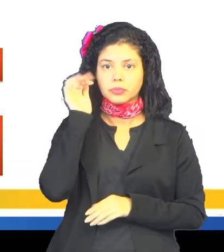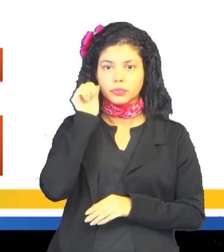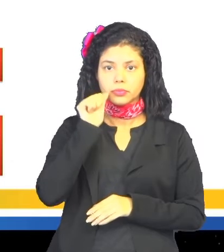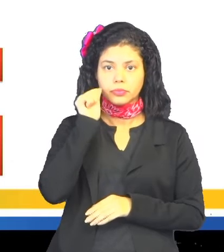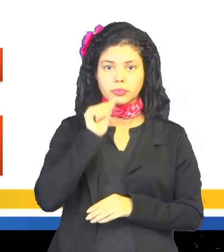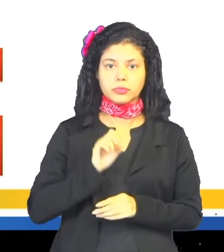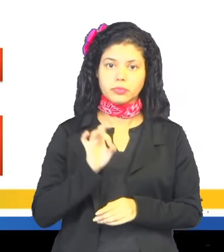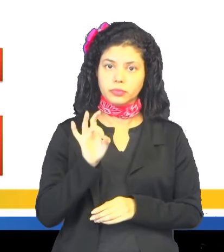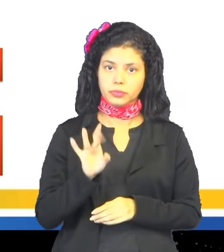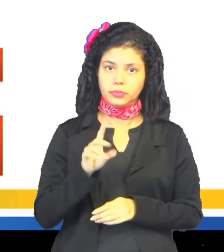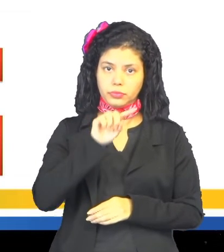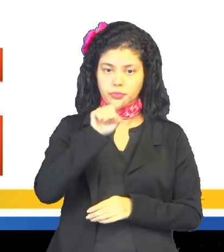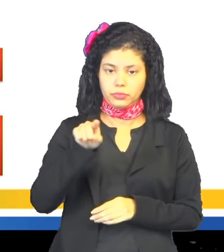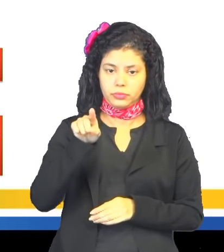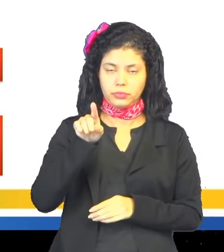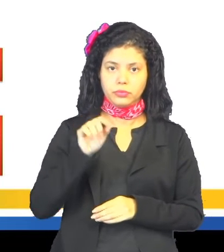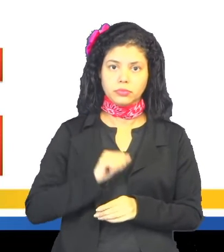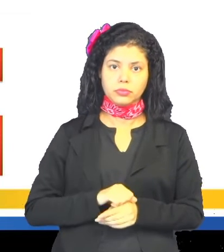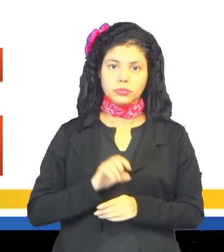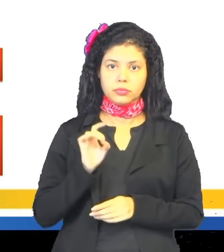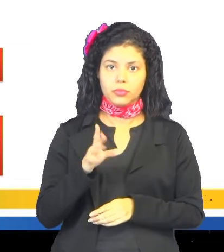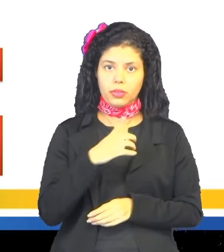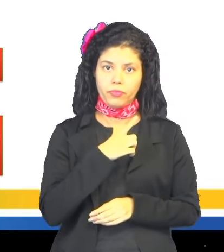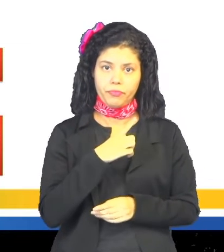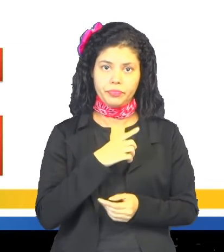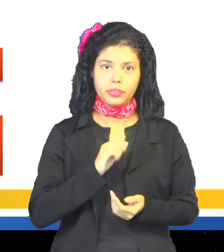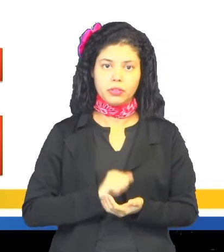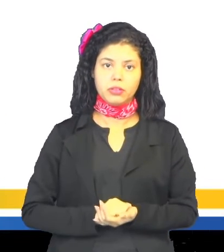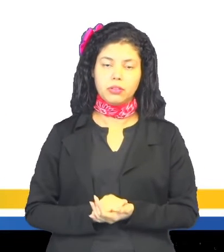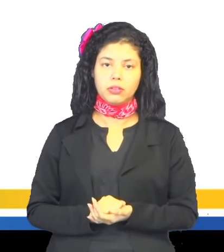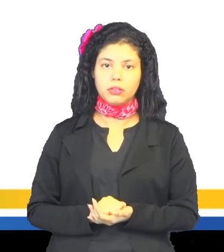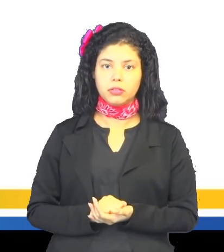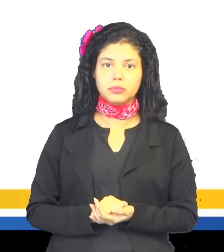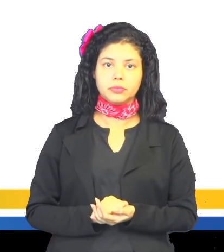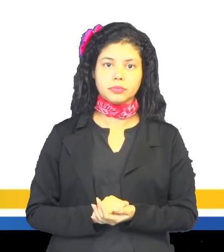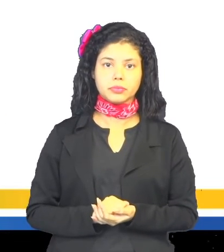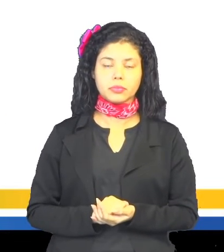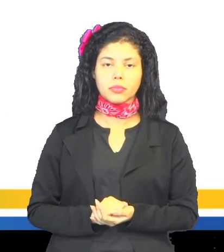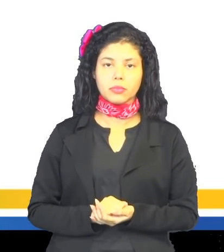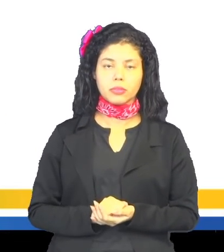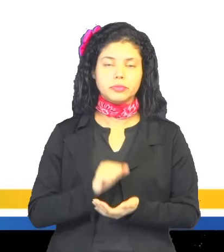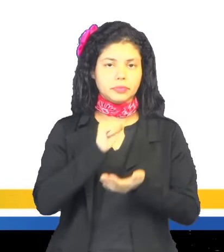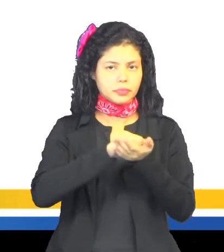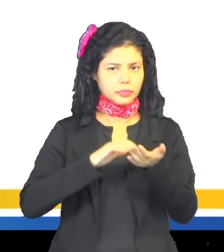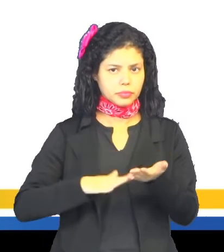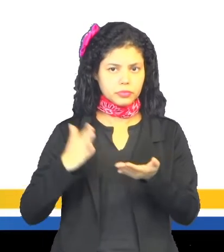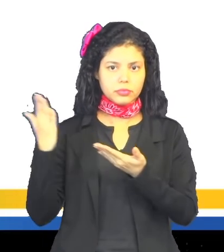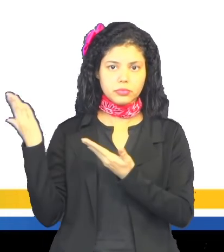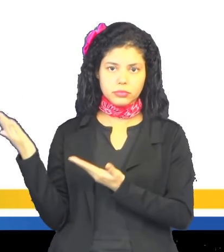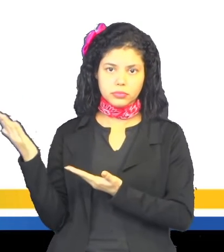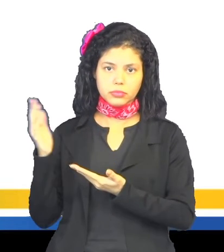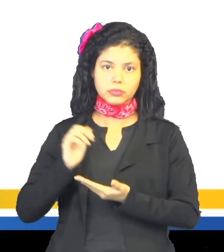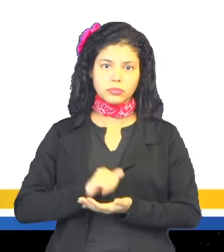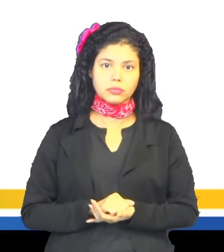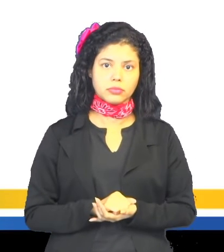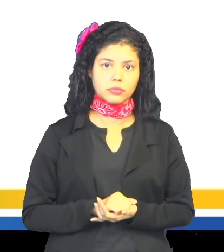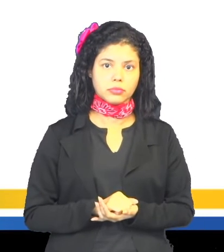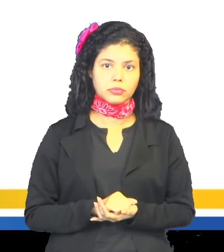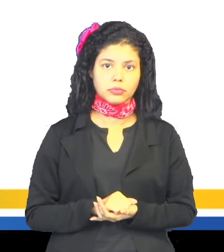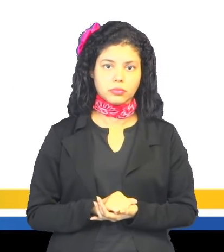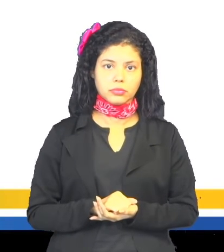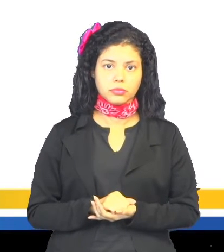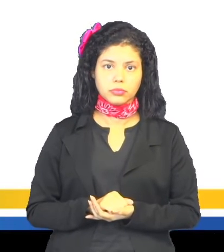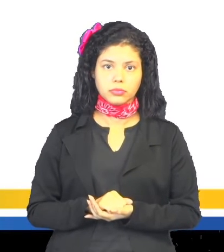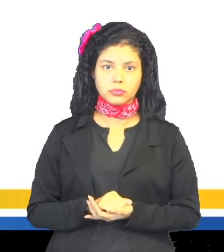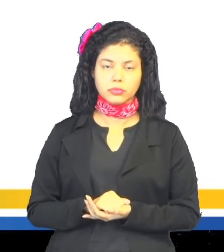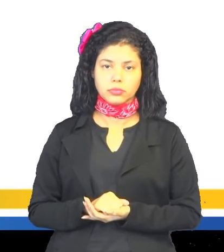e nossa temos um assento na língua espanhola que ela atende né que é o nosso acento agudo lá nós temos aqui a nossa atividade sem a prática